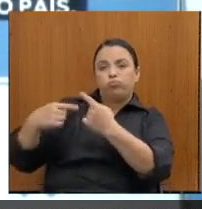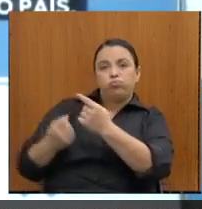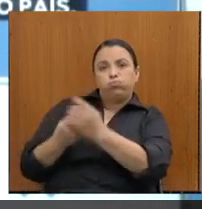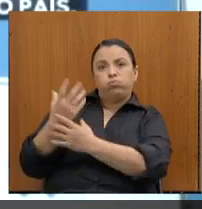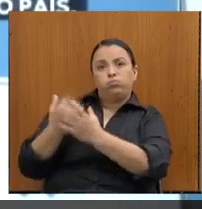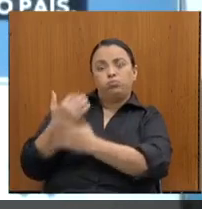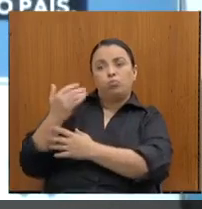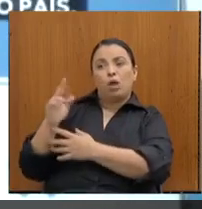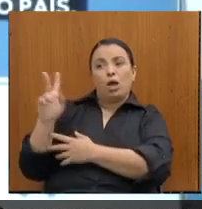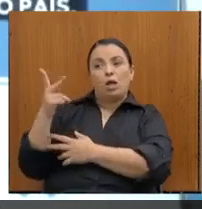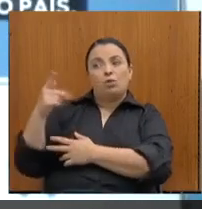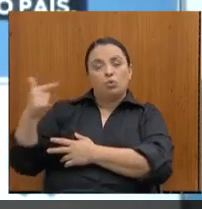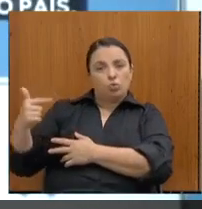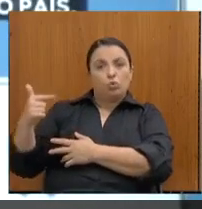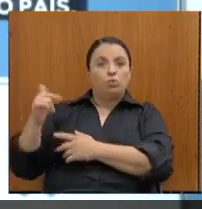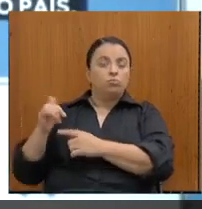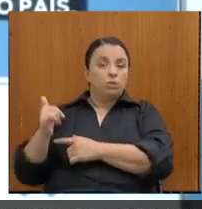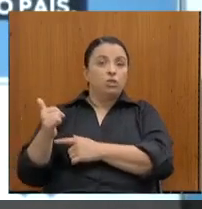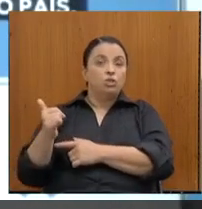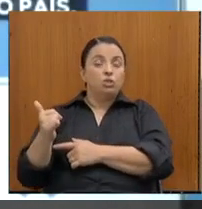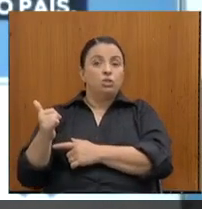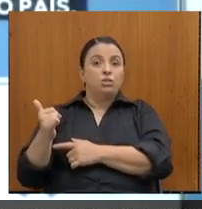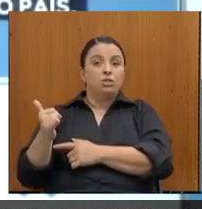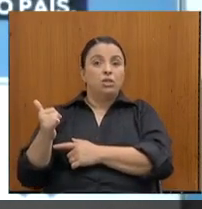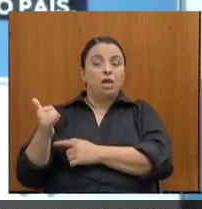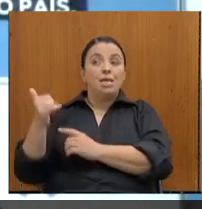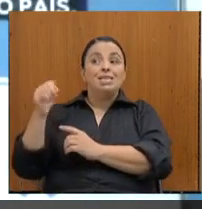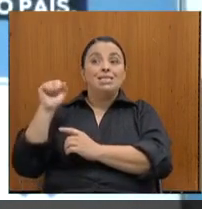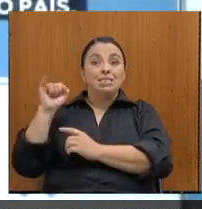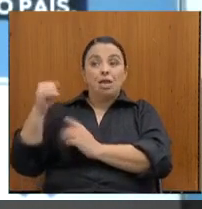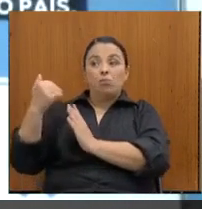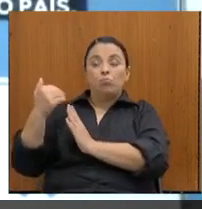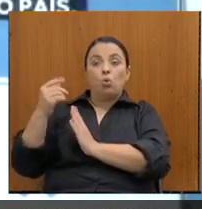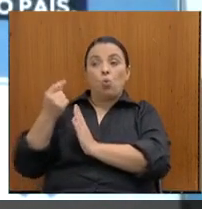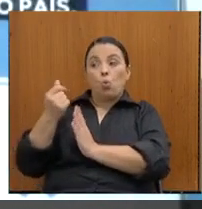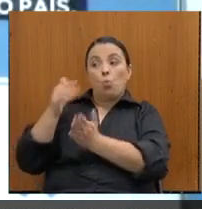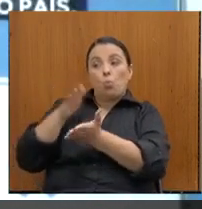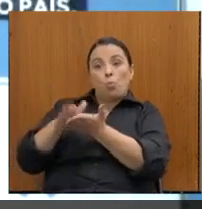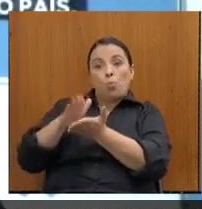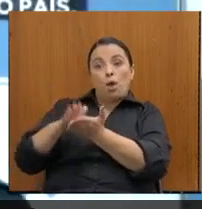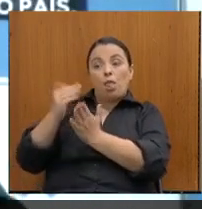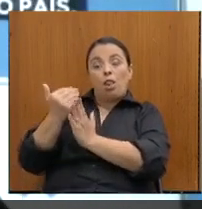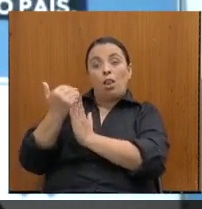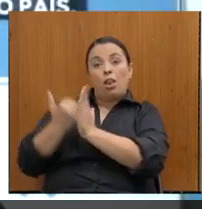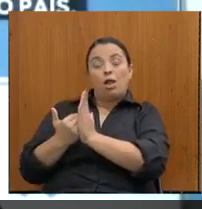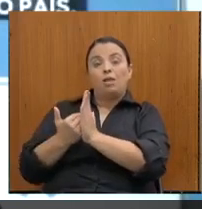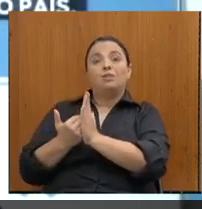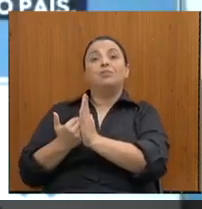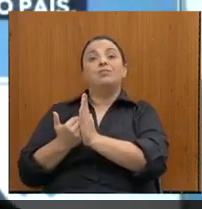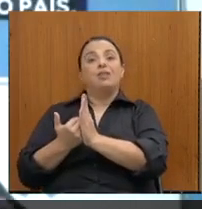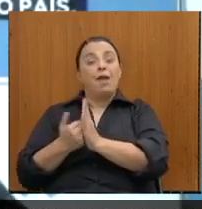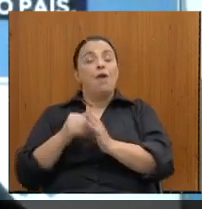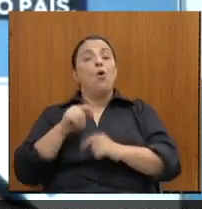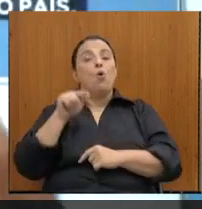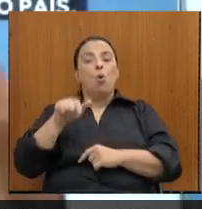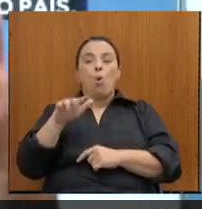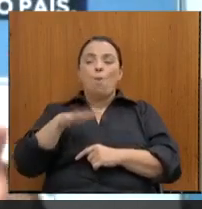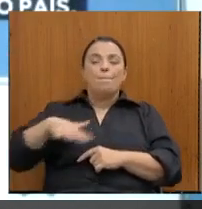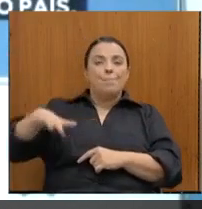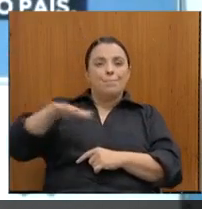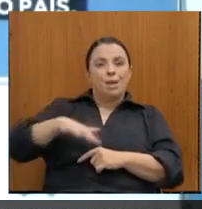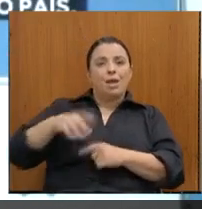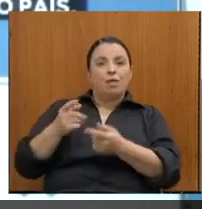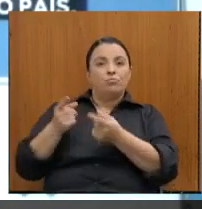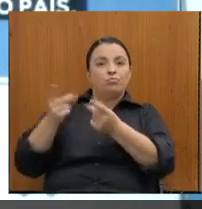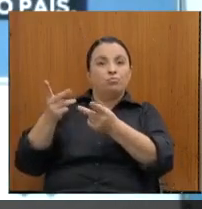é bem Como os custos de transporte esse mercado vai se aumentar ainda mais então potencial